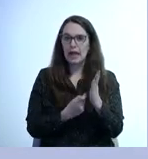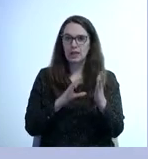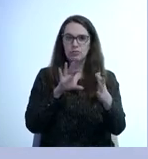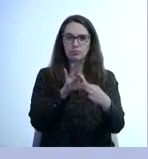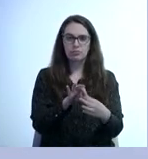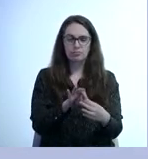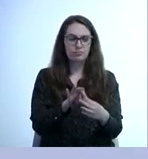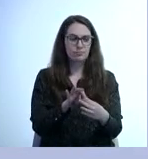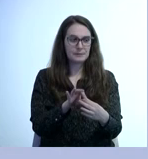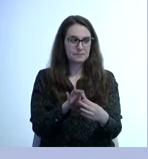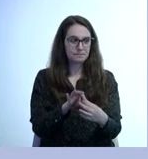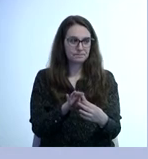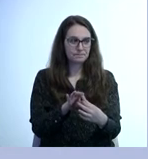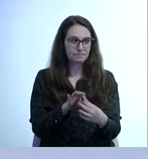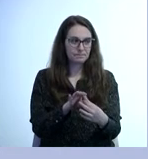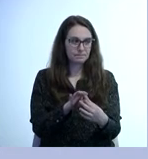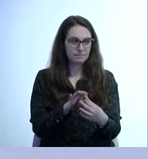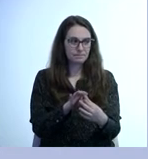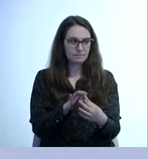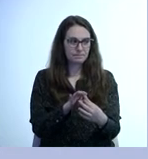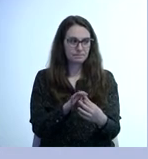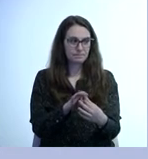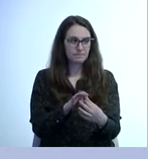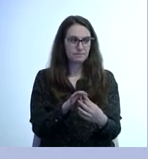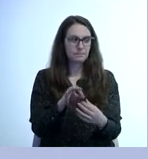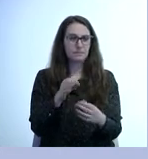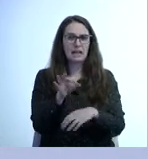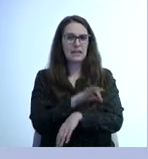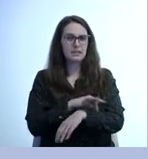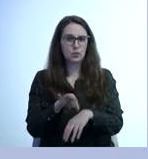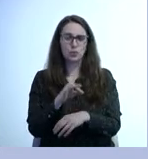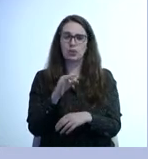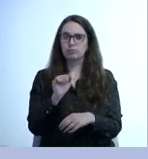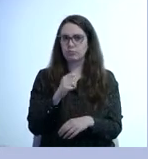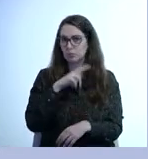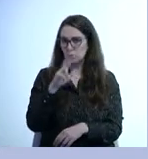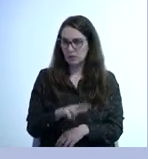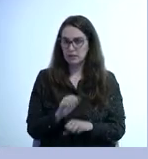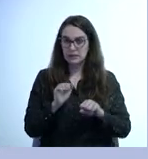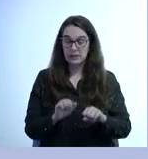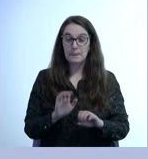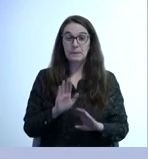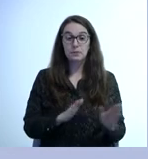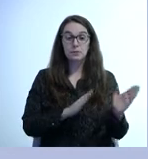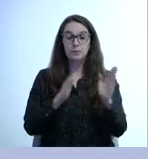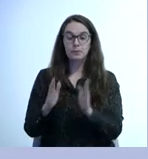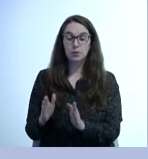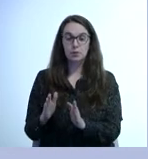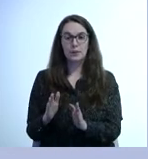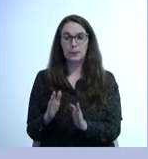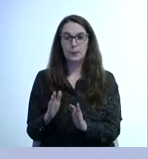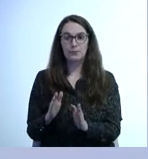ao inquérito de arquitetura vernacular portuguesa, mas que também